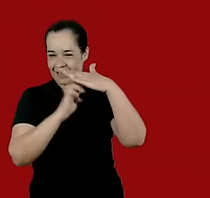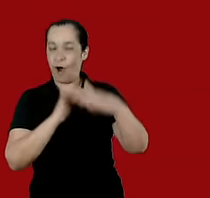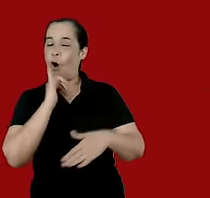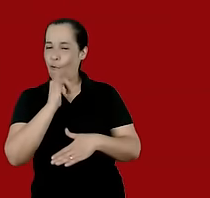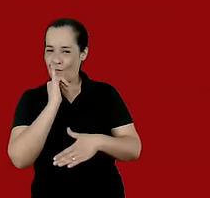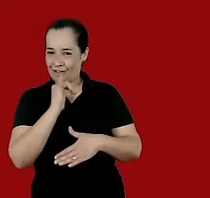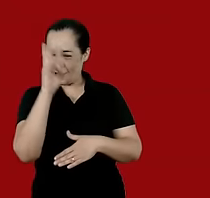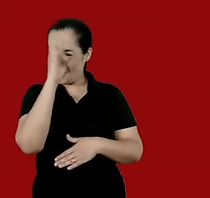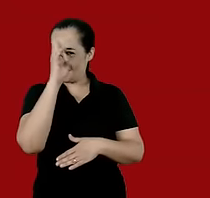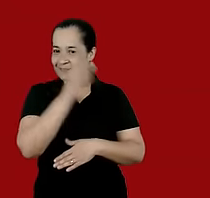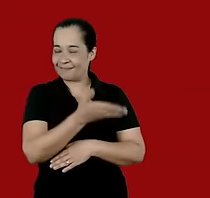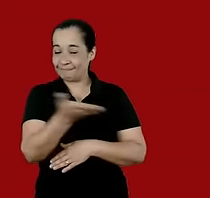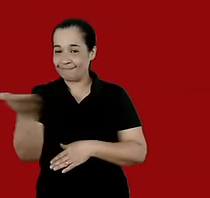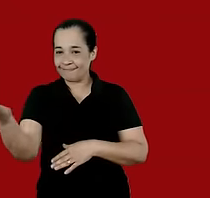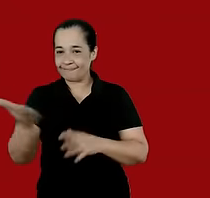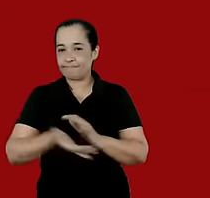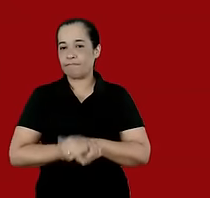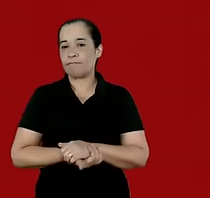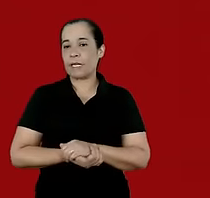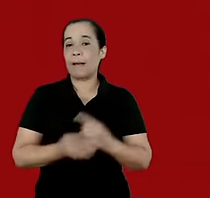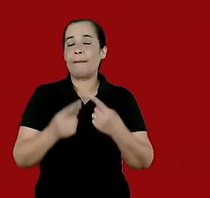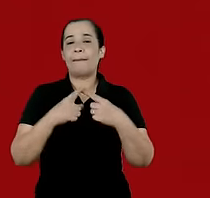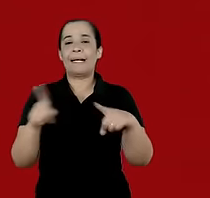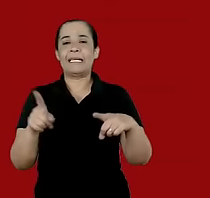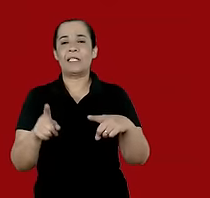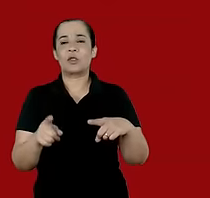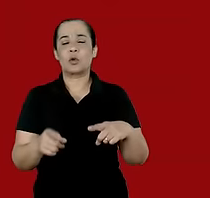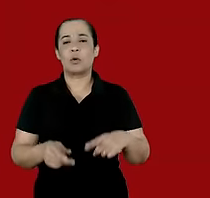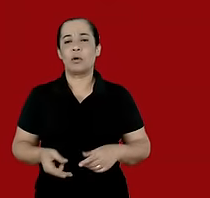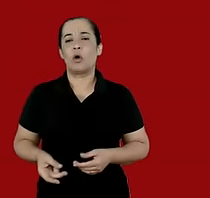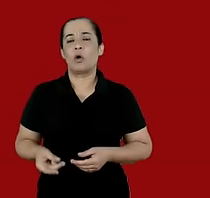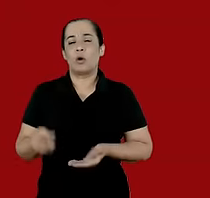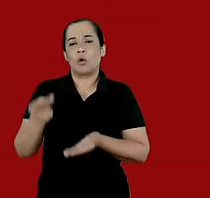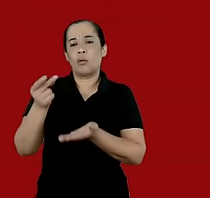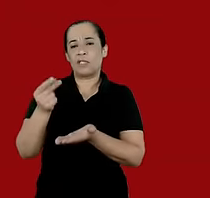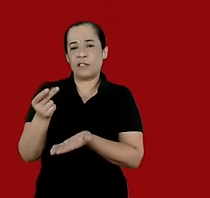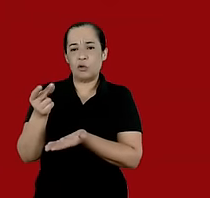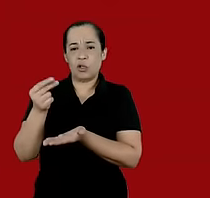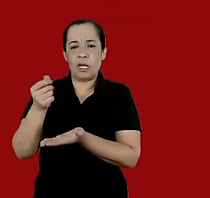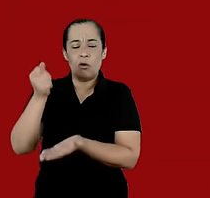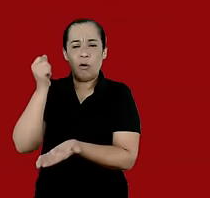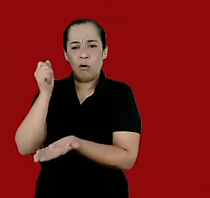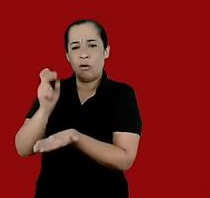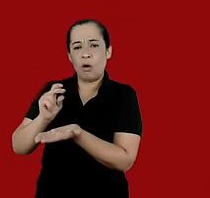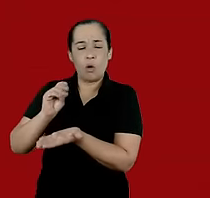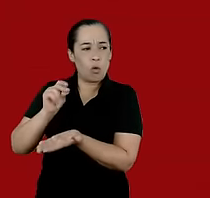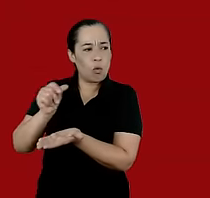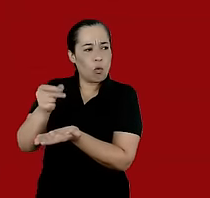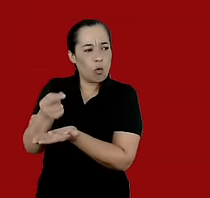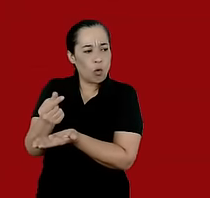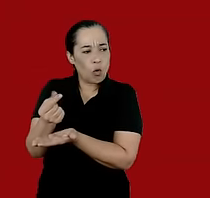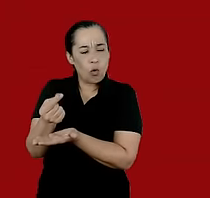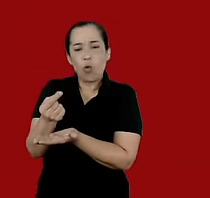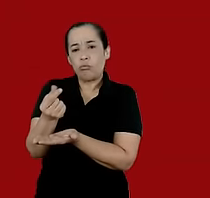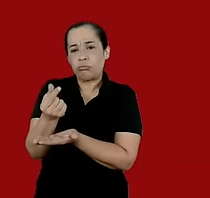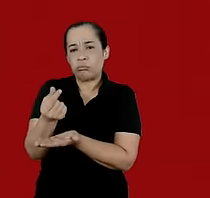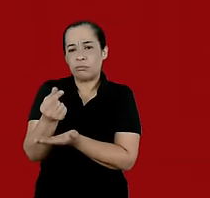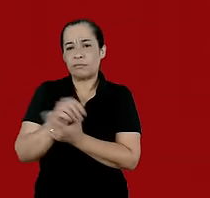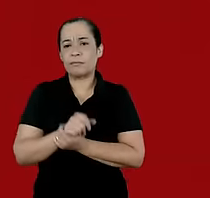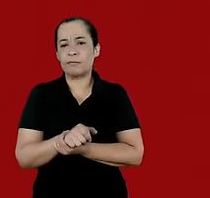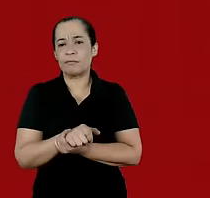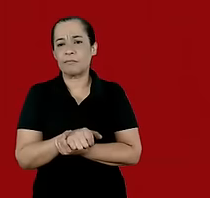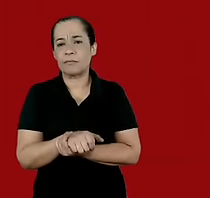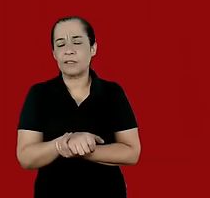eh bom mas e da parte do custo de empresa bom aí a gente vê que de fato todos os sinais são são são no sentido de ter mais